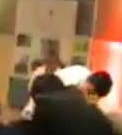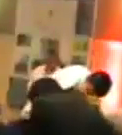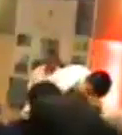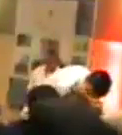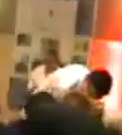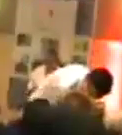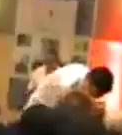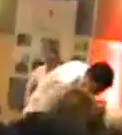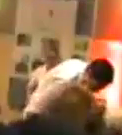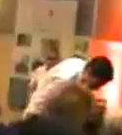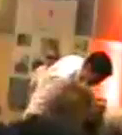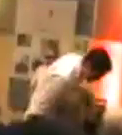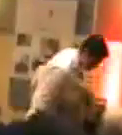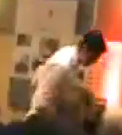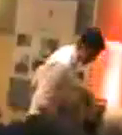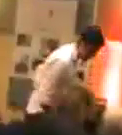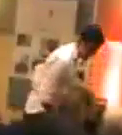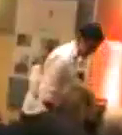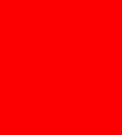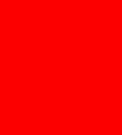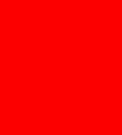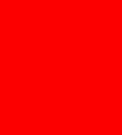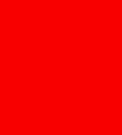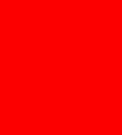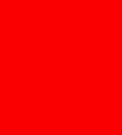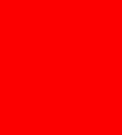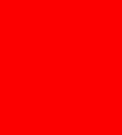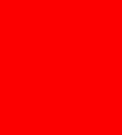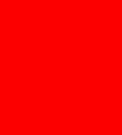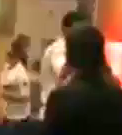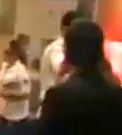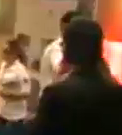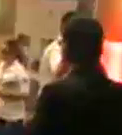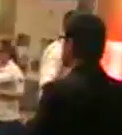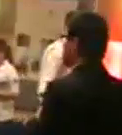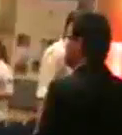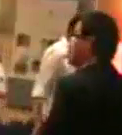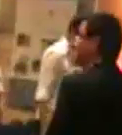jornal, o Sérgio vai fechar o jornal hoje, né, então.